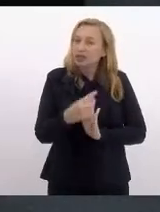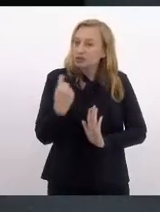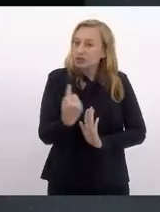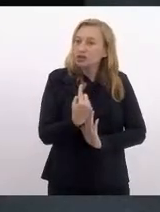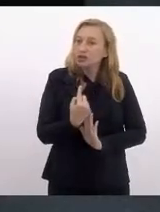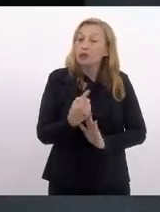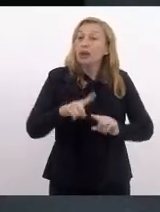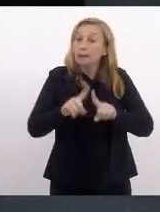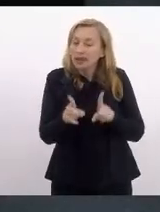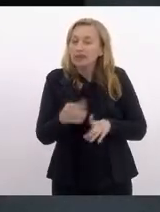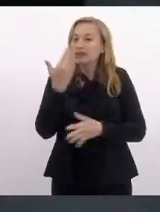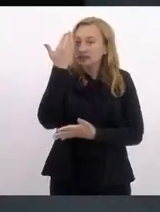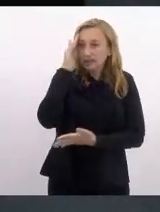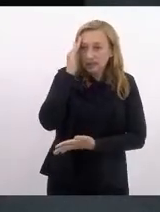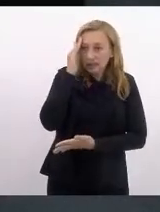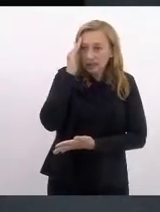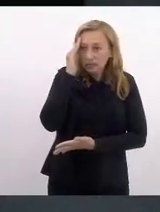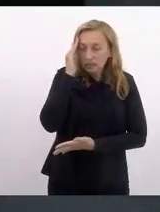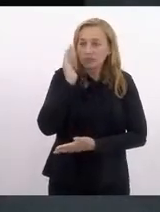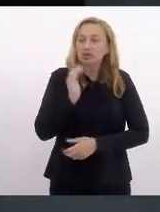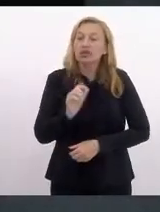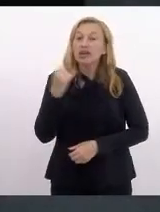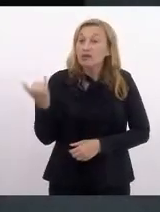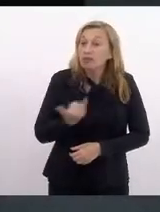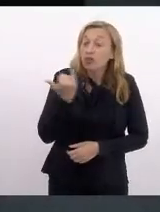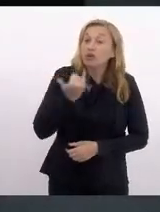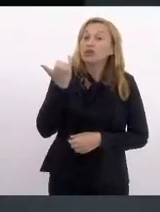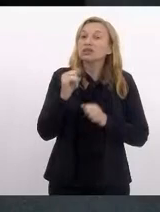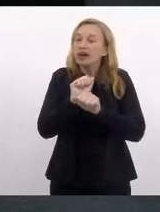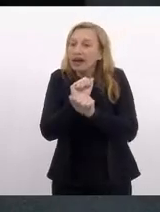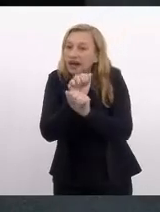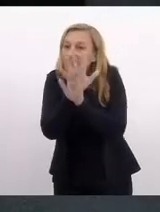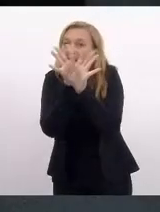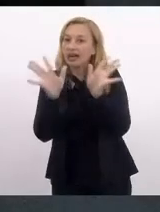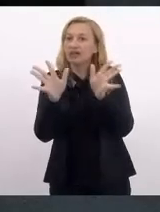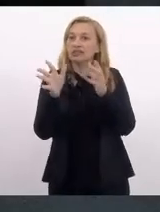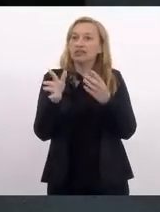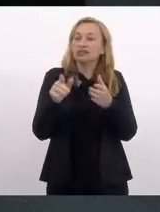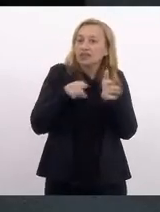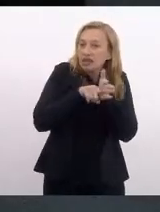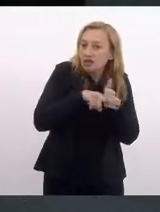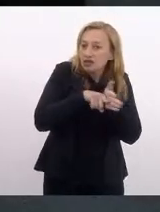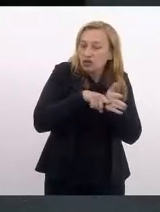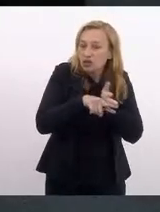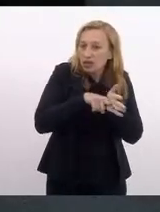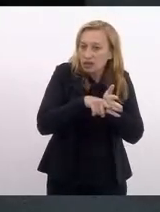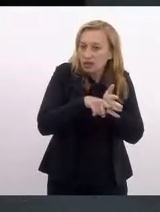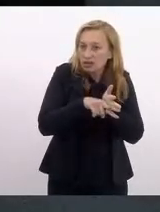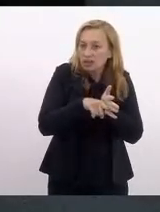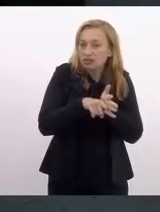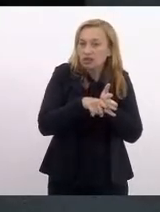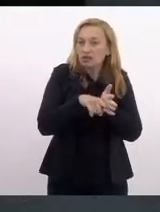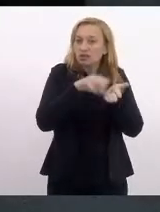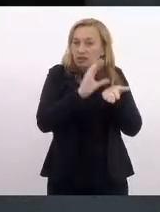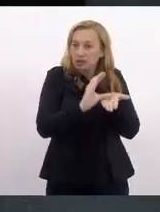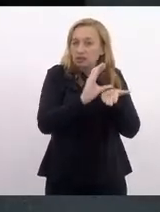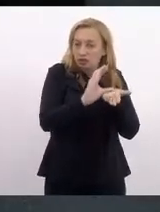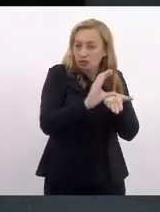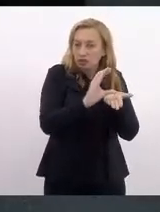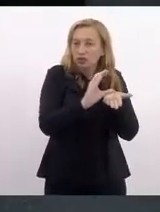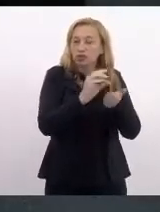nossa emenda mas entender O que é importante a transparência EA fiscalização sobre a implementação